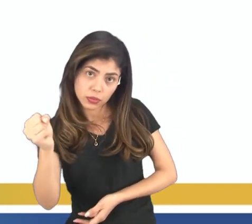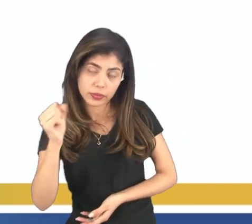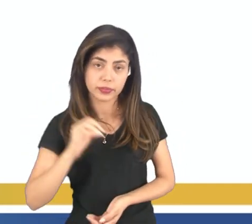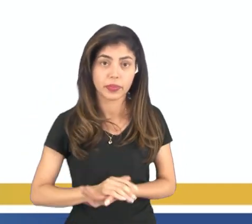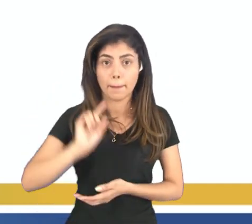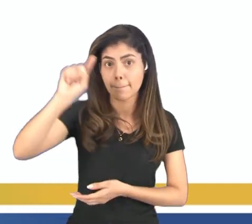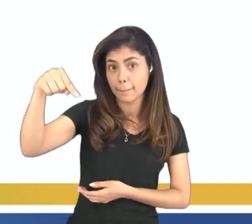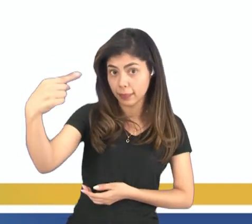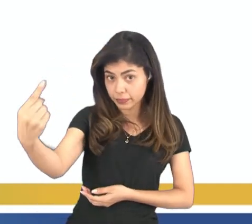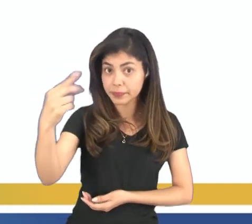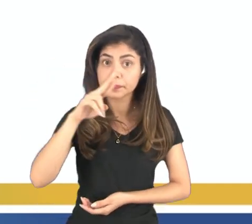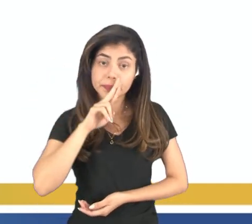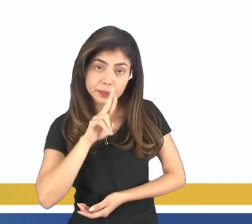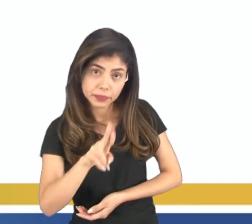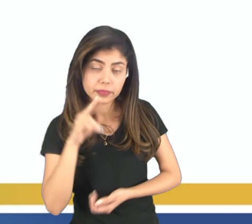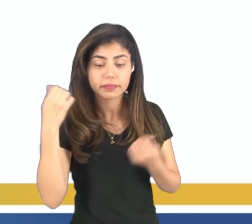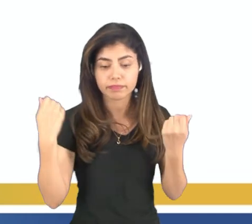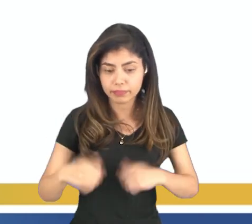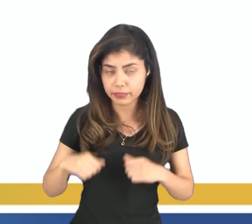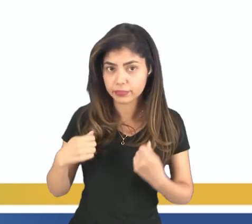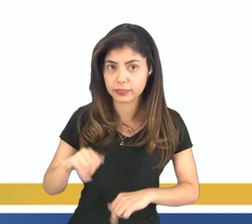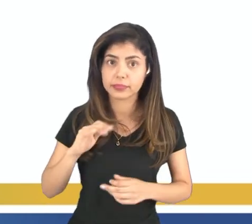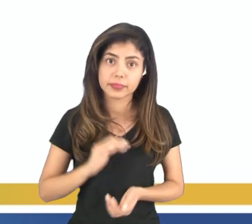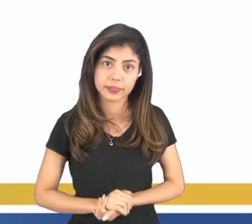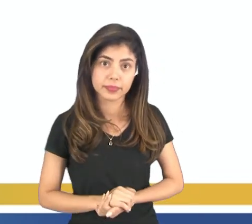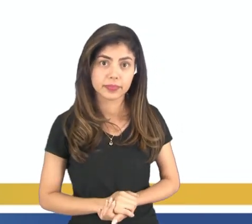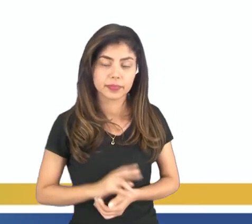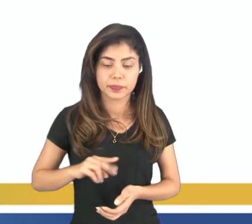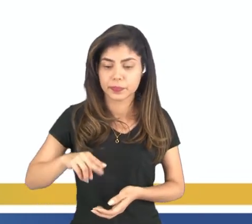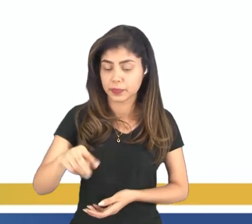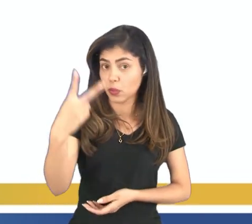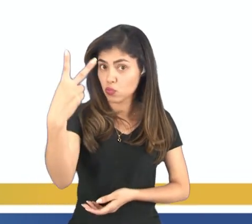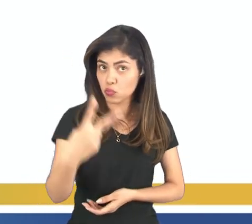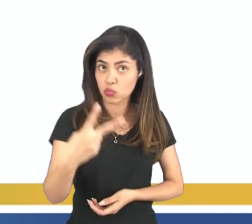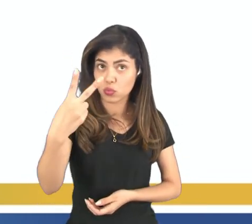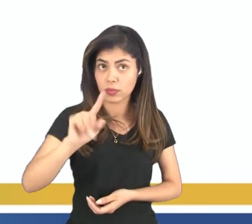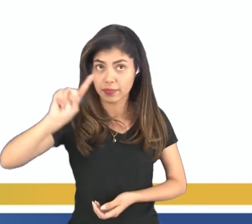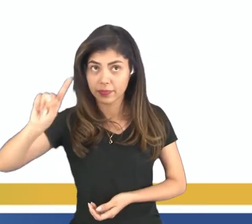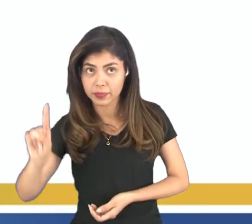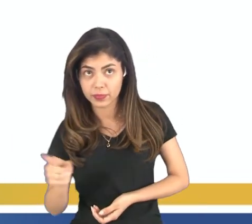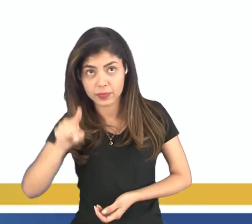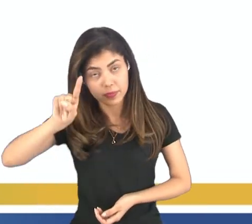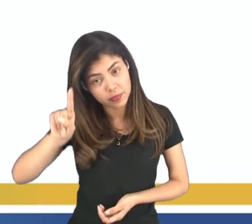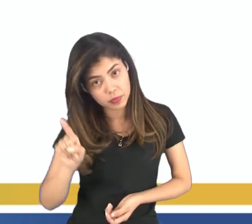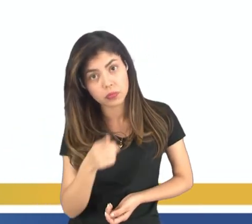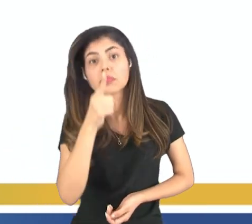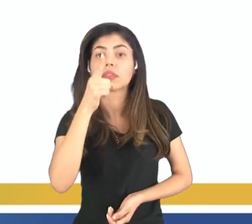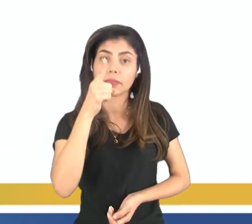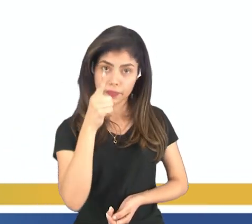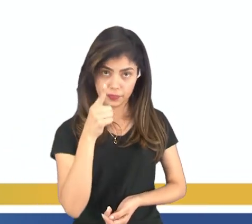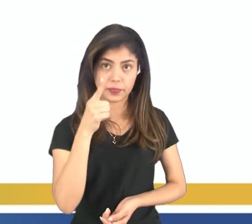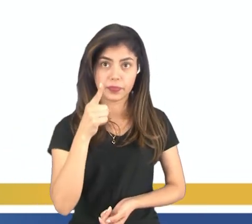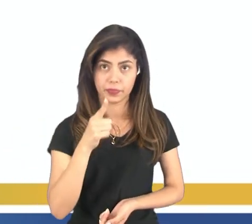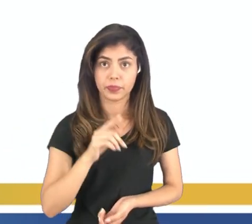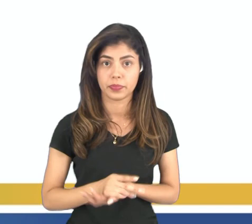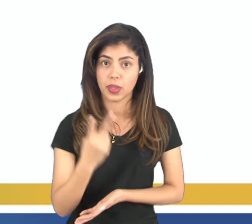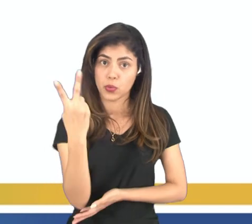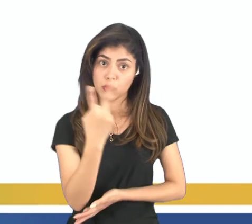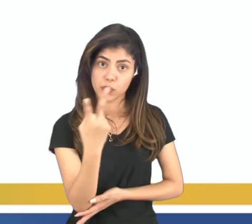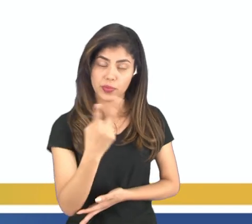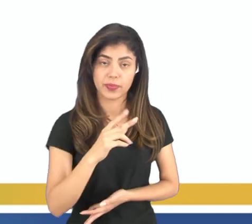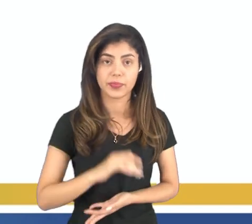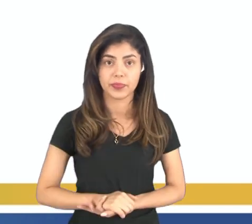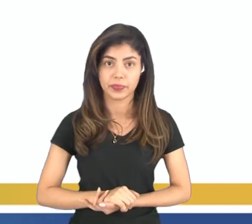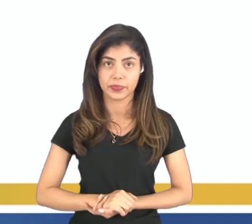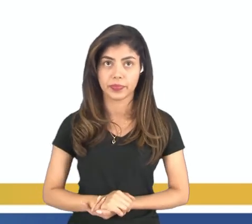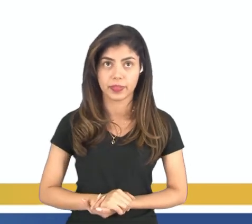mas lá no resultado eu vou precisar andar o que duas casas decimais porque 2,38 tem duas